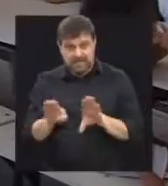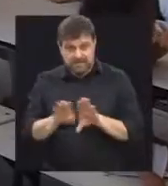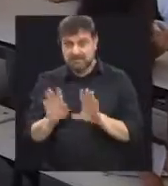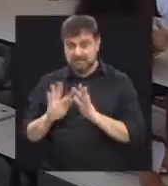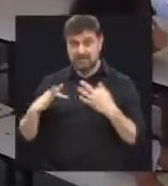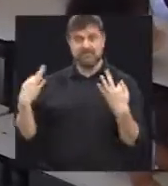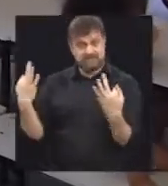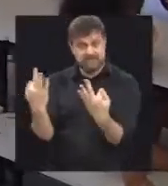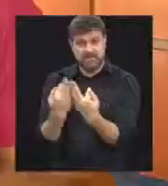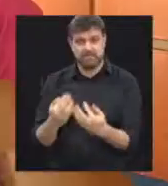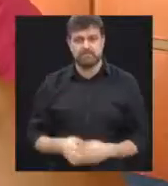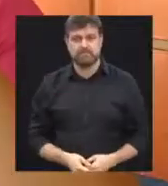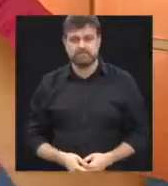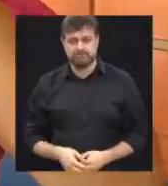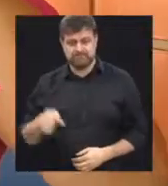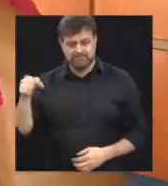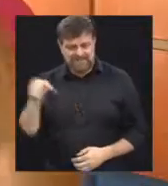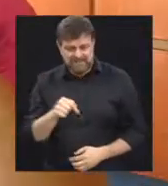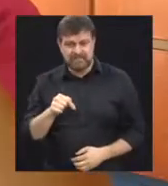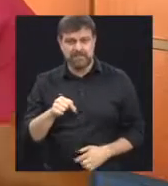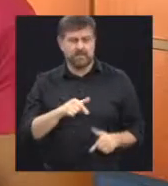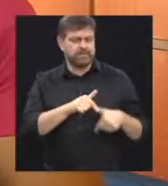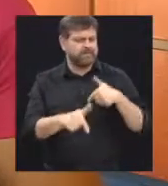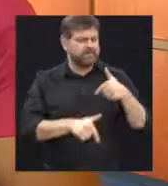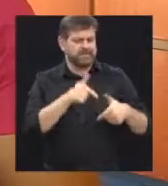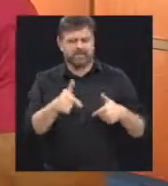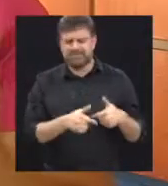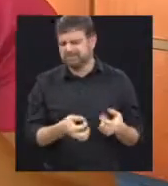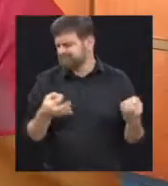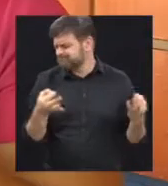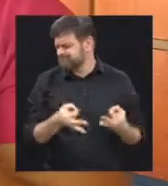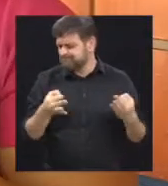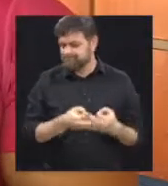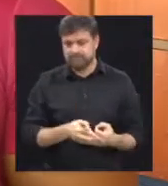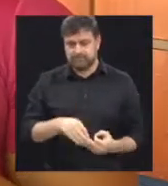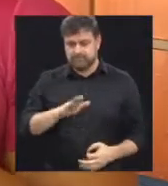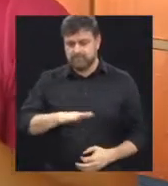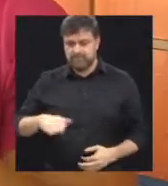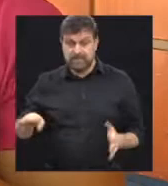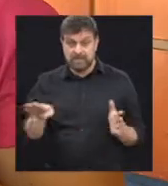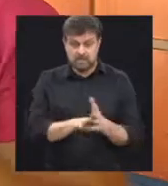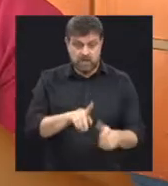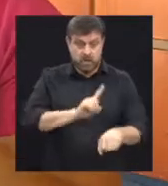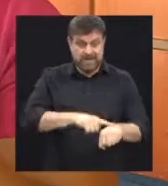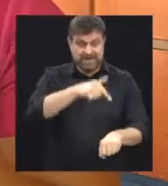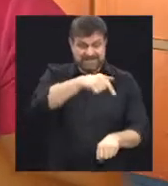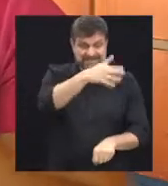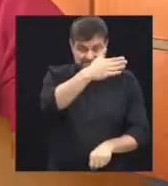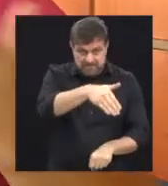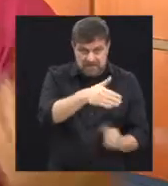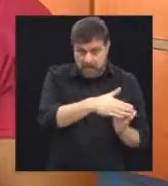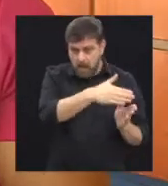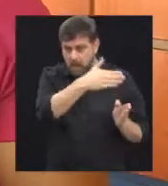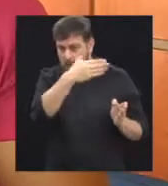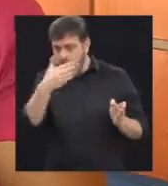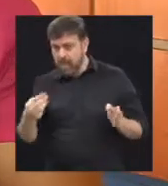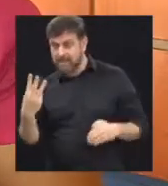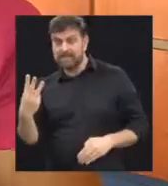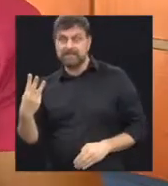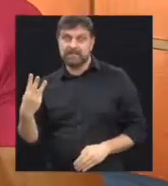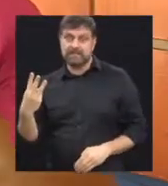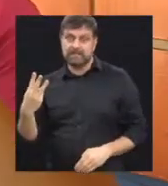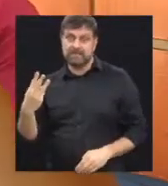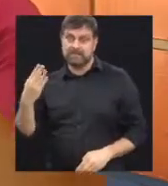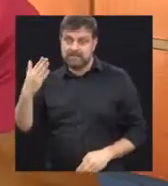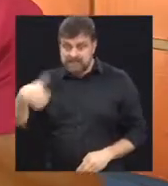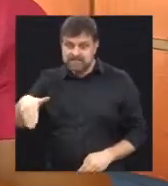para as famílias. Aqui é um trabalho assim, completo, que a criança ele chega aqui 7h30 e vai embora 3h30.